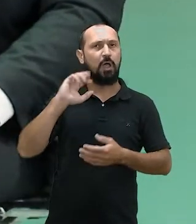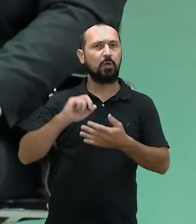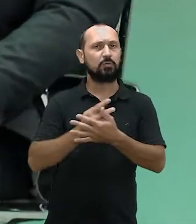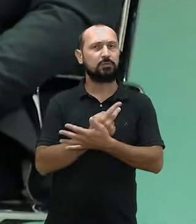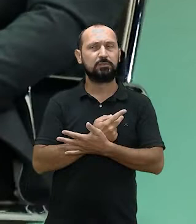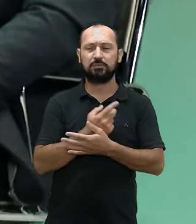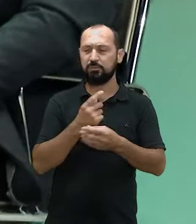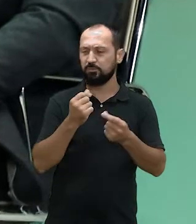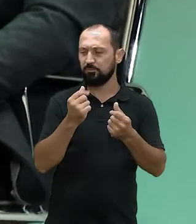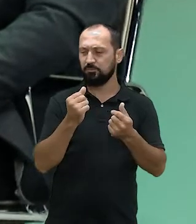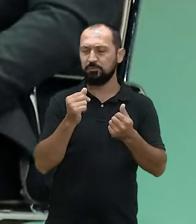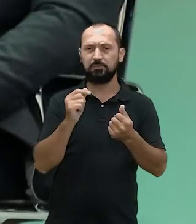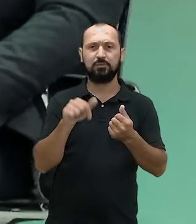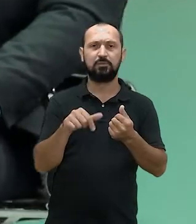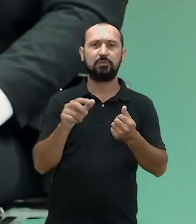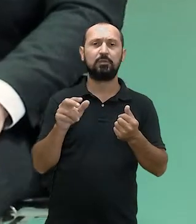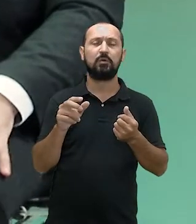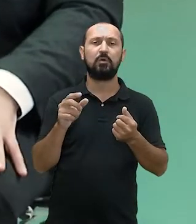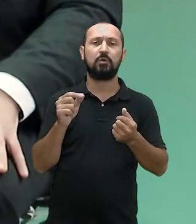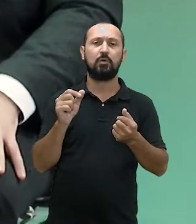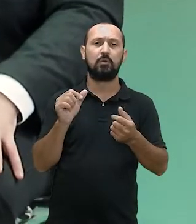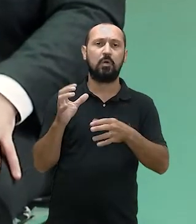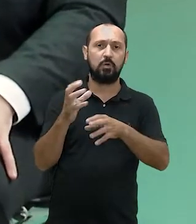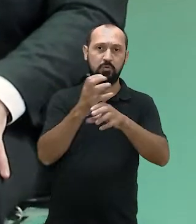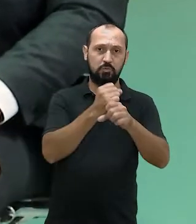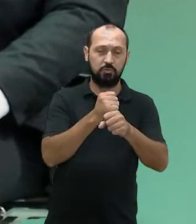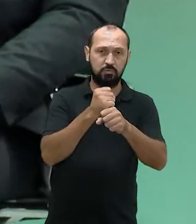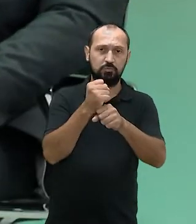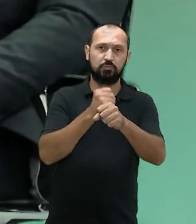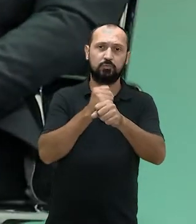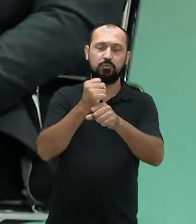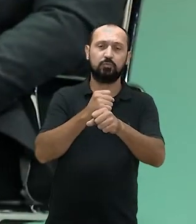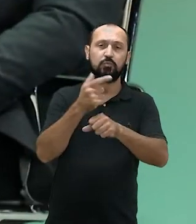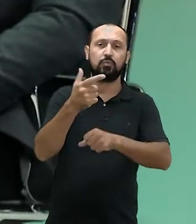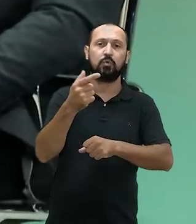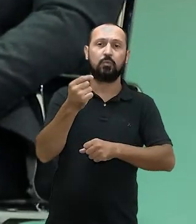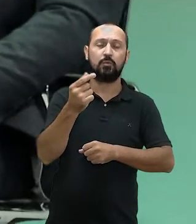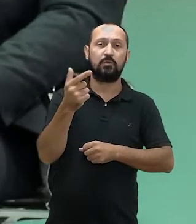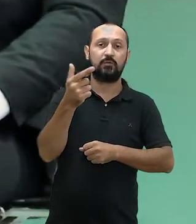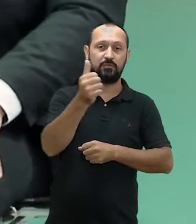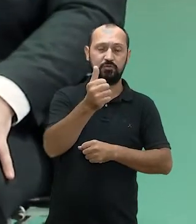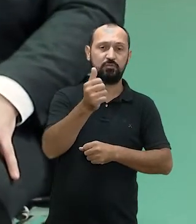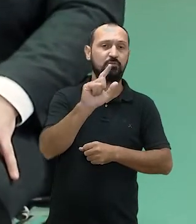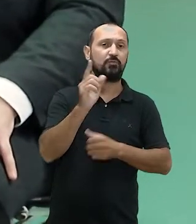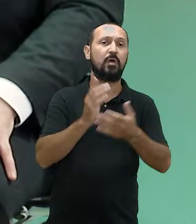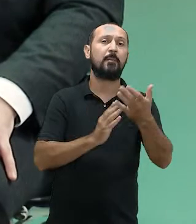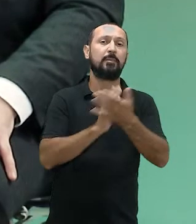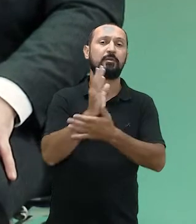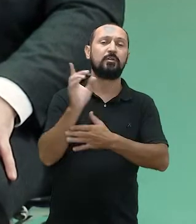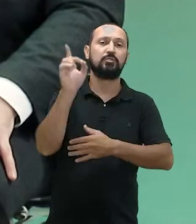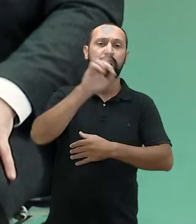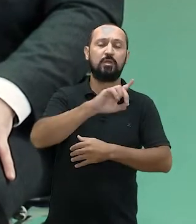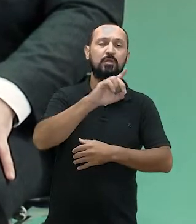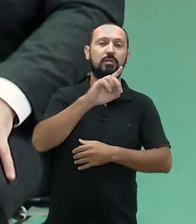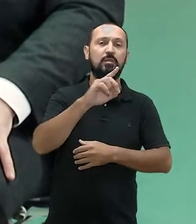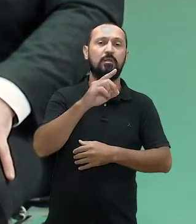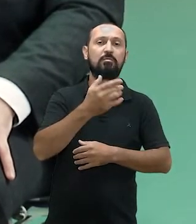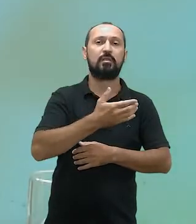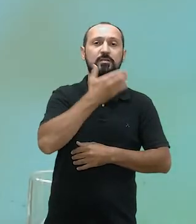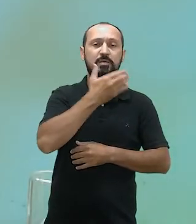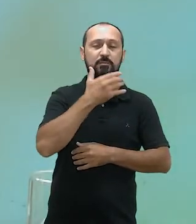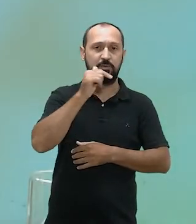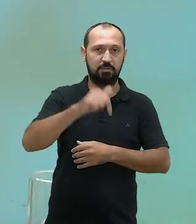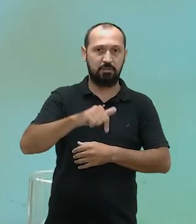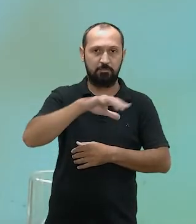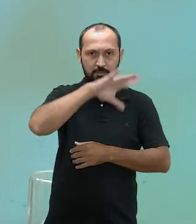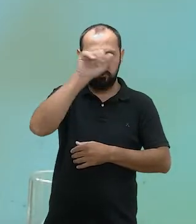Aconteceu, inclusive, em relação ao orçamento anual. Em 2021, ele não foi aprovado até dezembro de